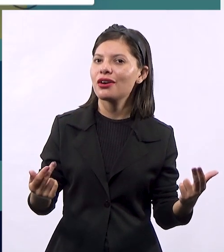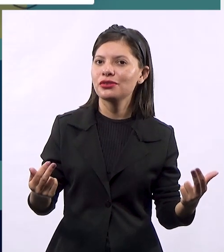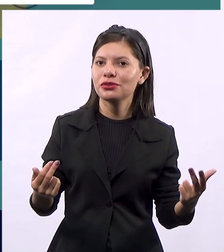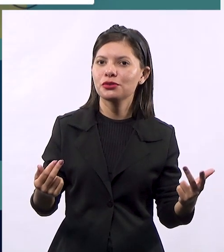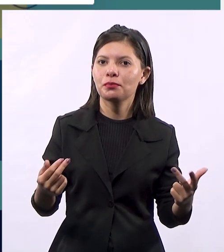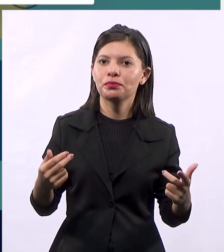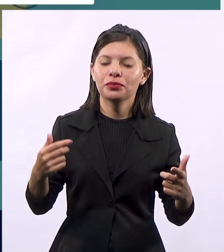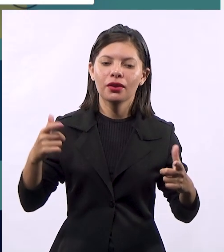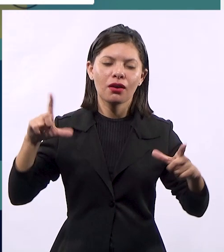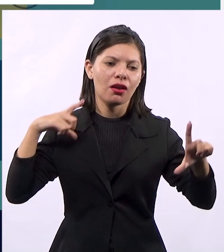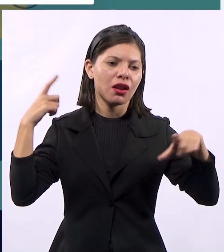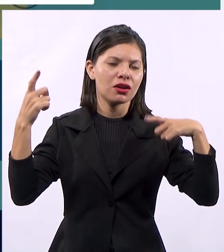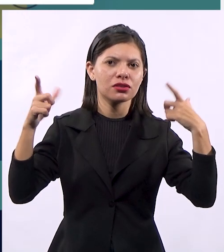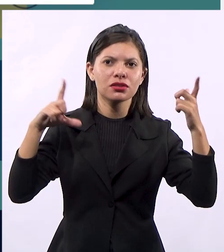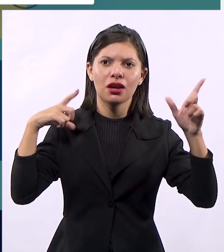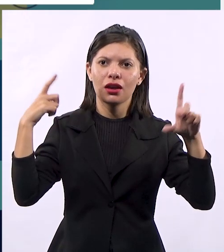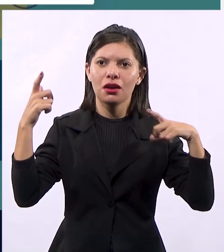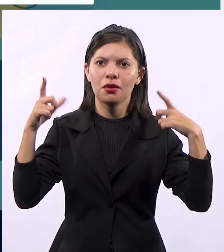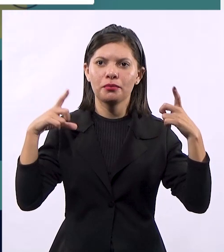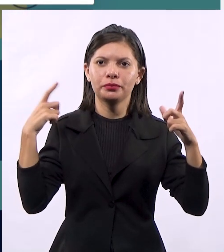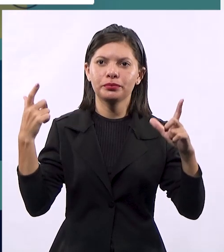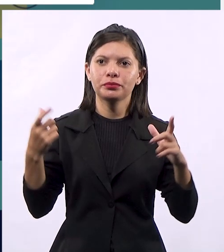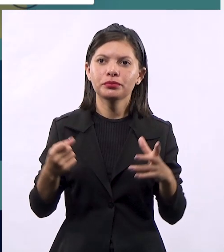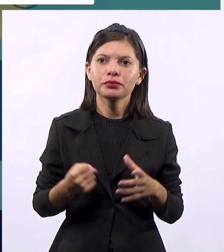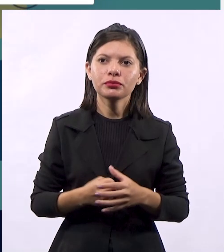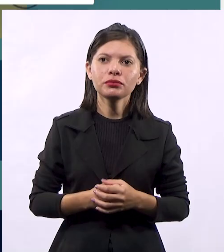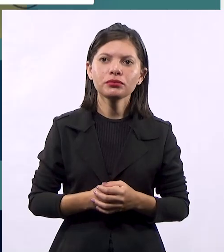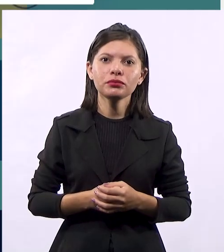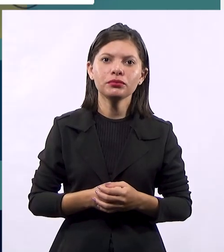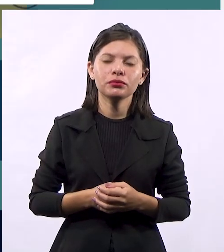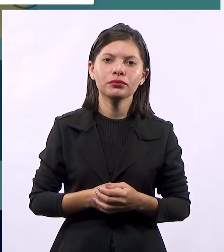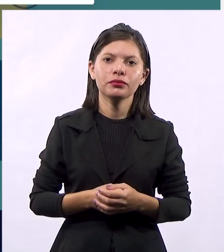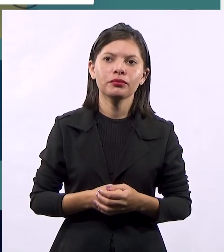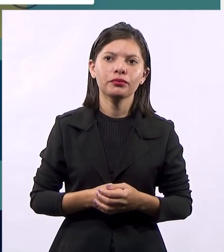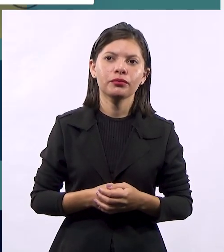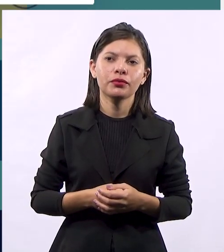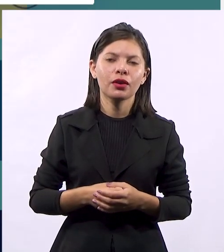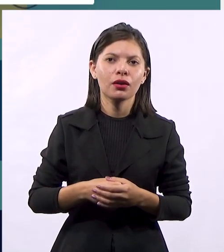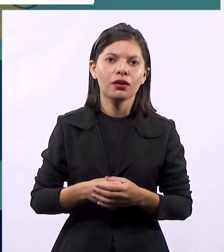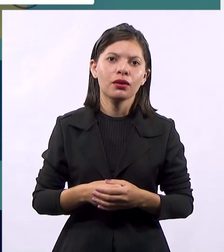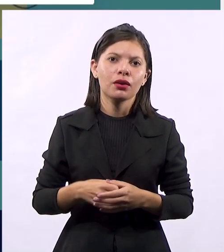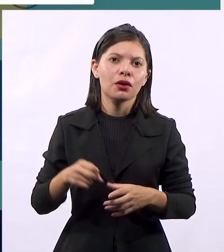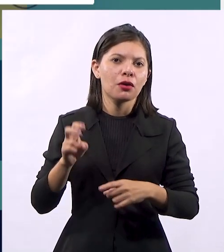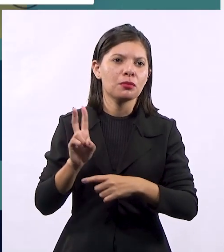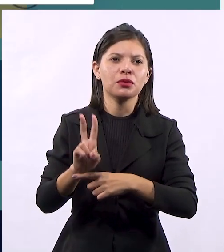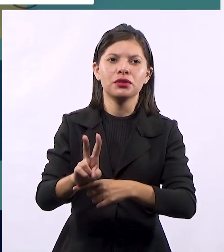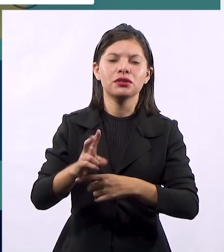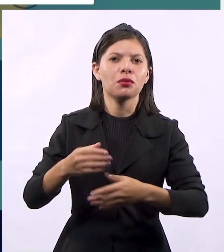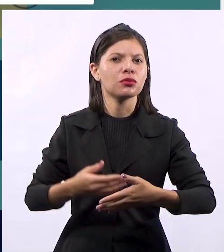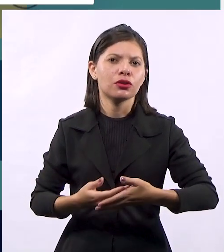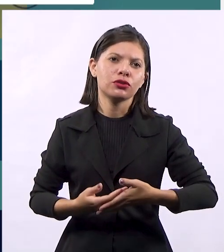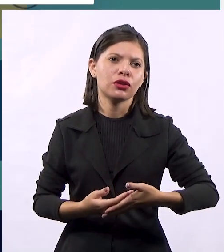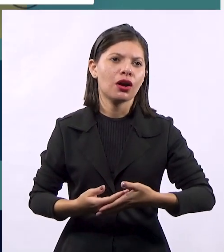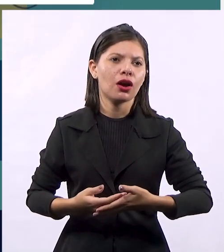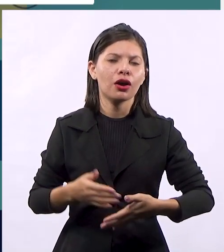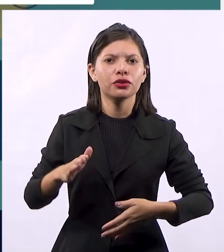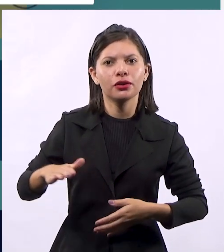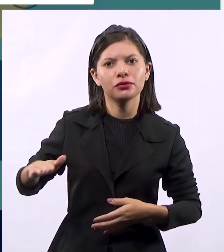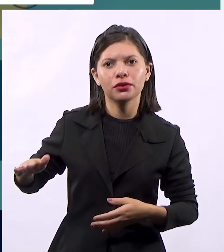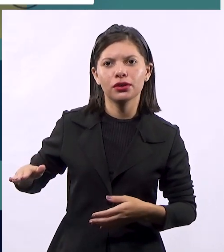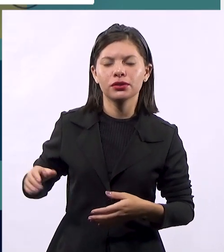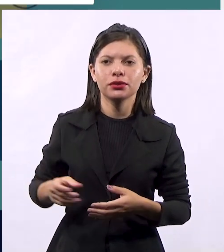são direitos sociais a educação, a saúde, a alimentação, o trabalho,